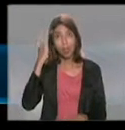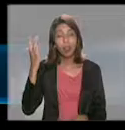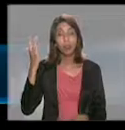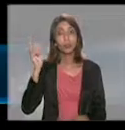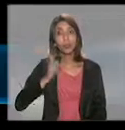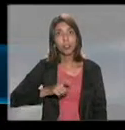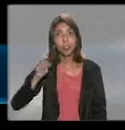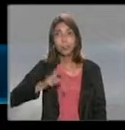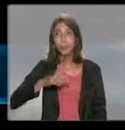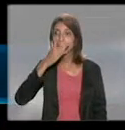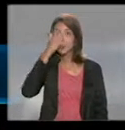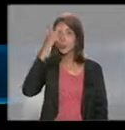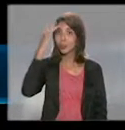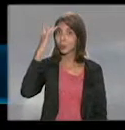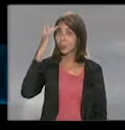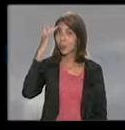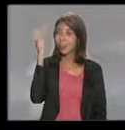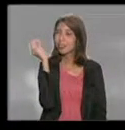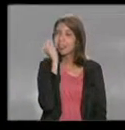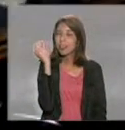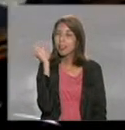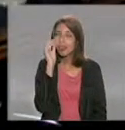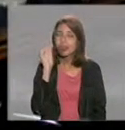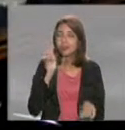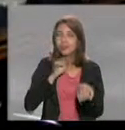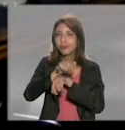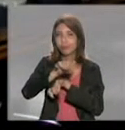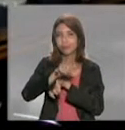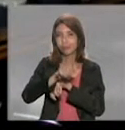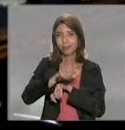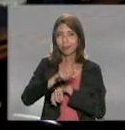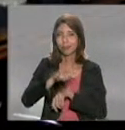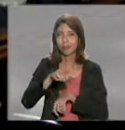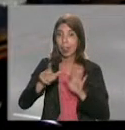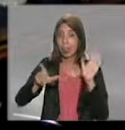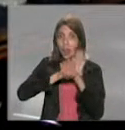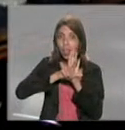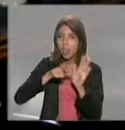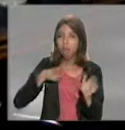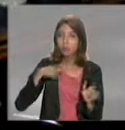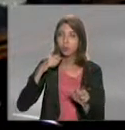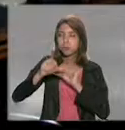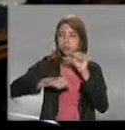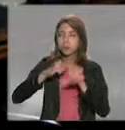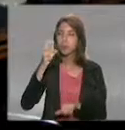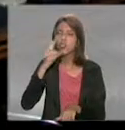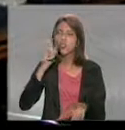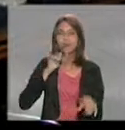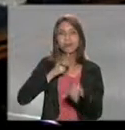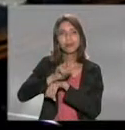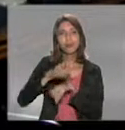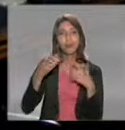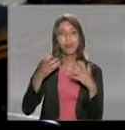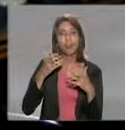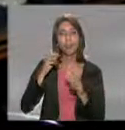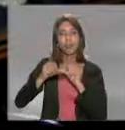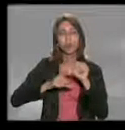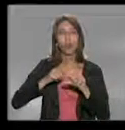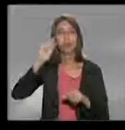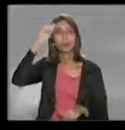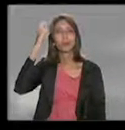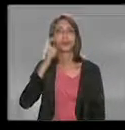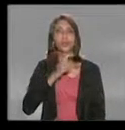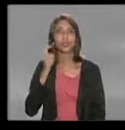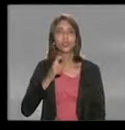nós vivemos num país chamado Brasil. Então o problema é essa banca. Não seria o problema a banca. Eu acredito que o problema são